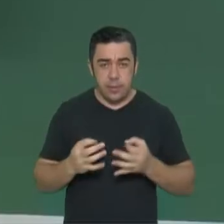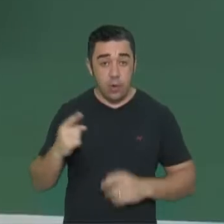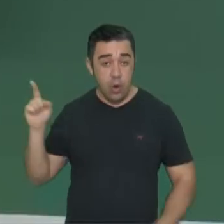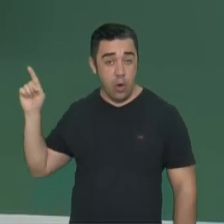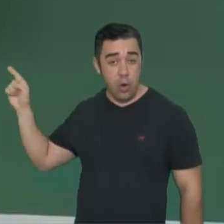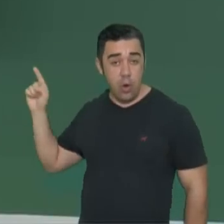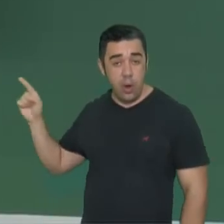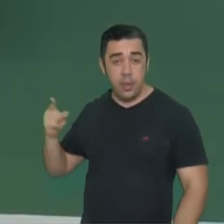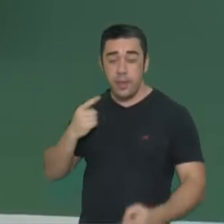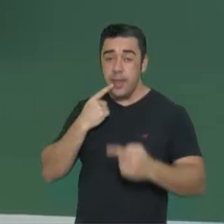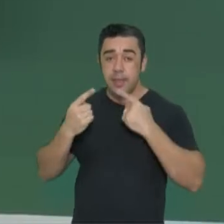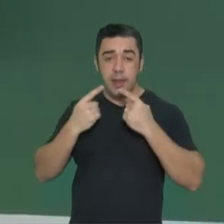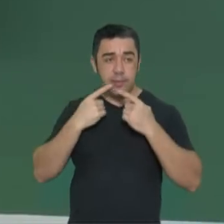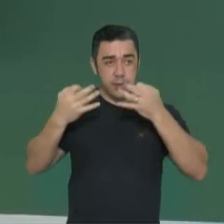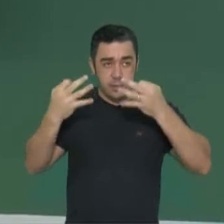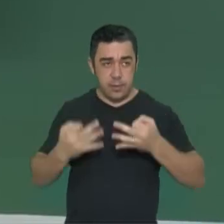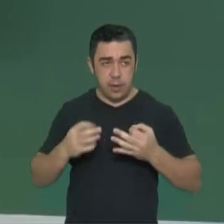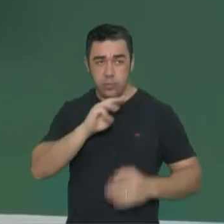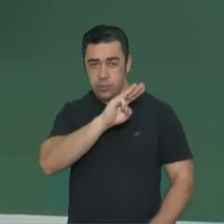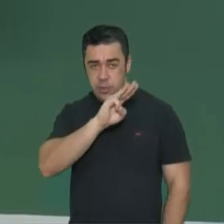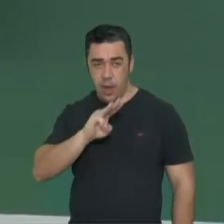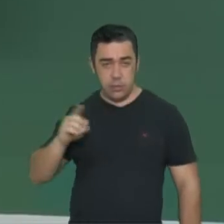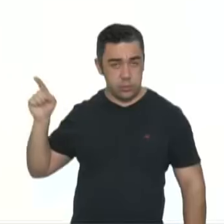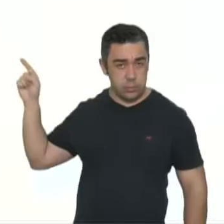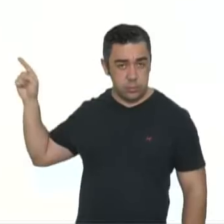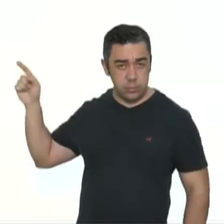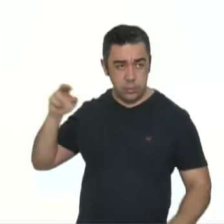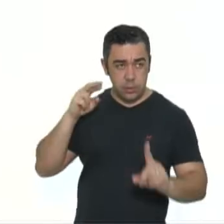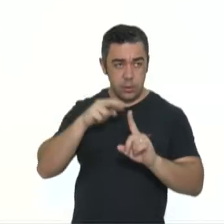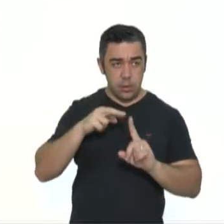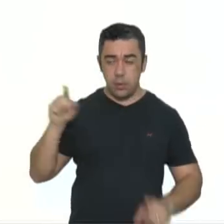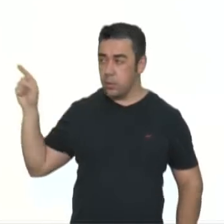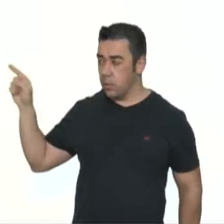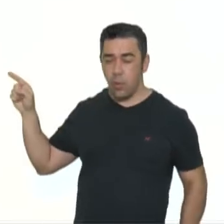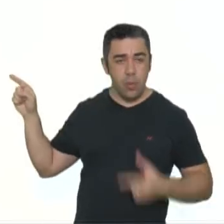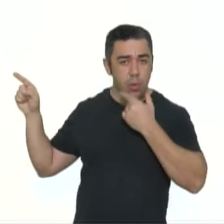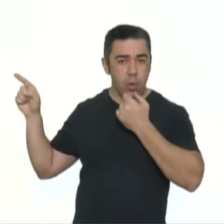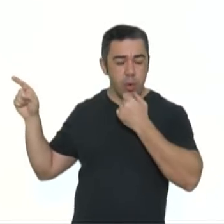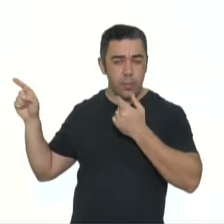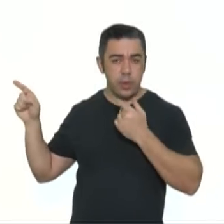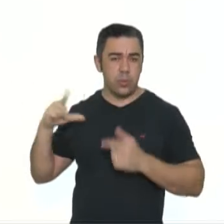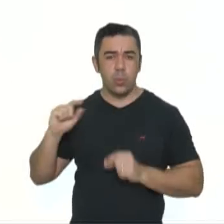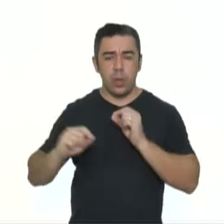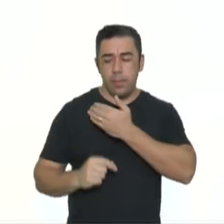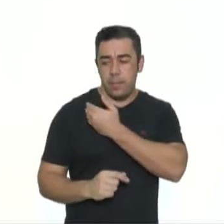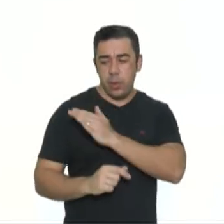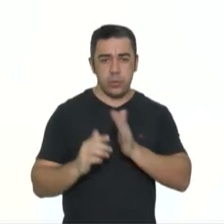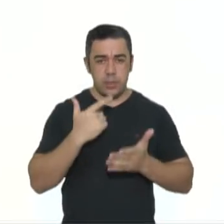vocês encontram a entrevista no site aqui, certo? Este é o livro do Marcos Bagno, Preconceito Linguístico, muito